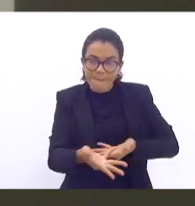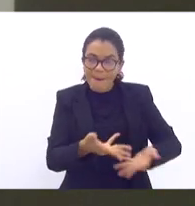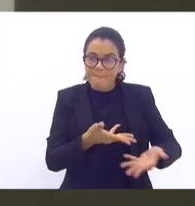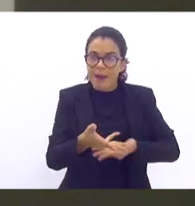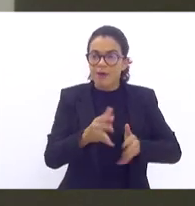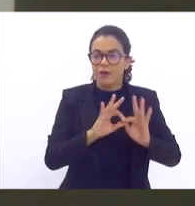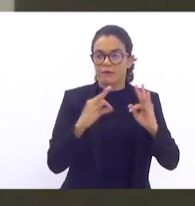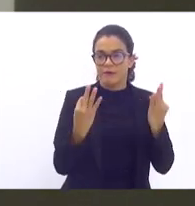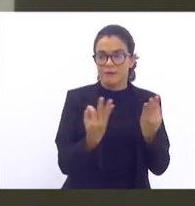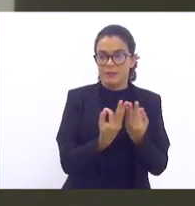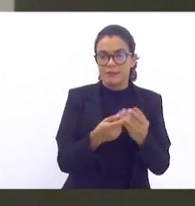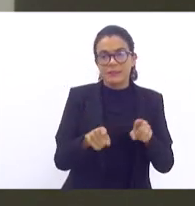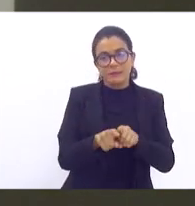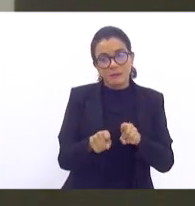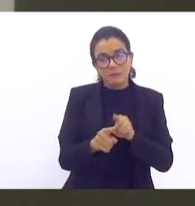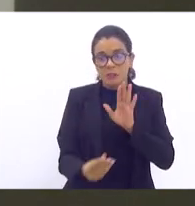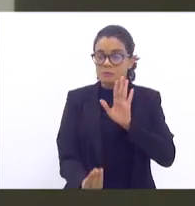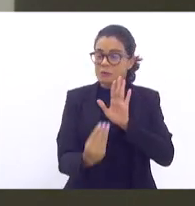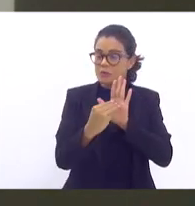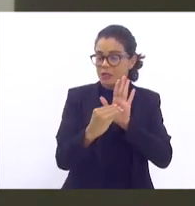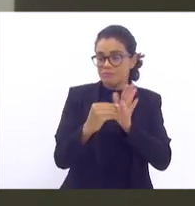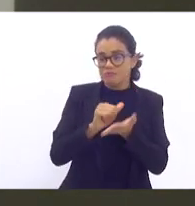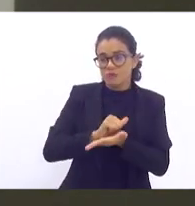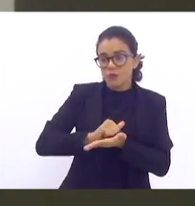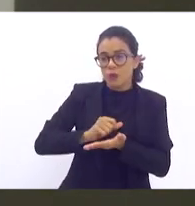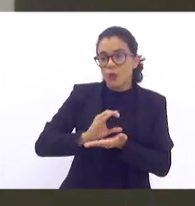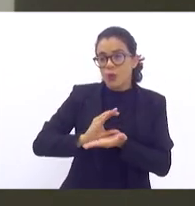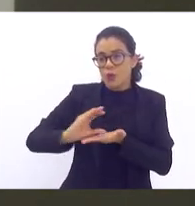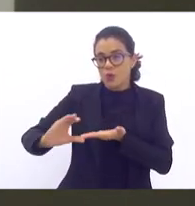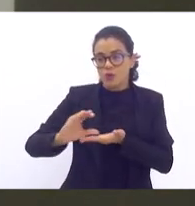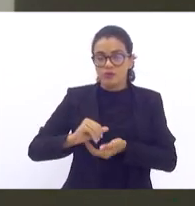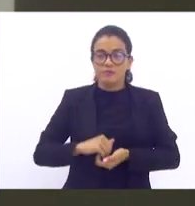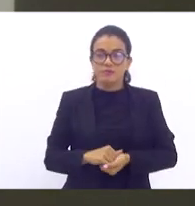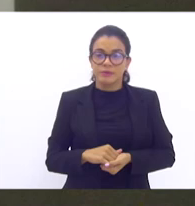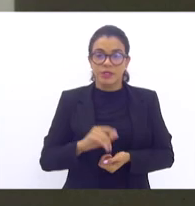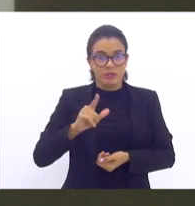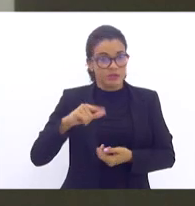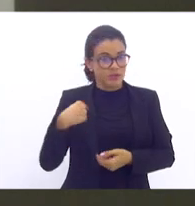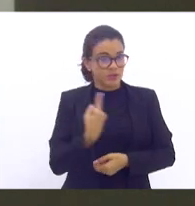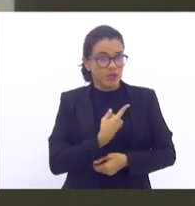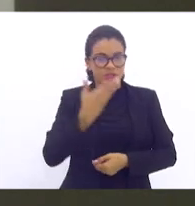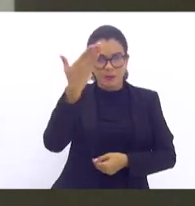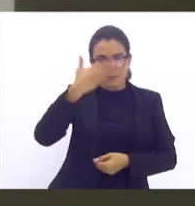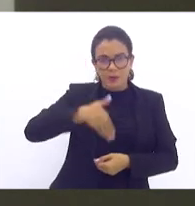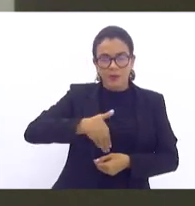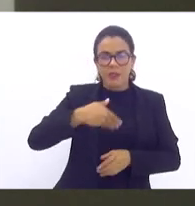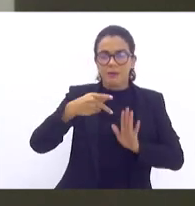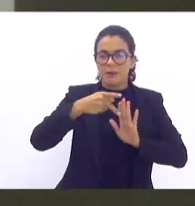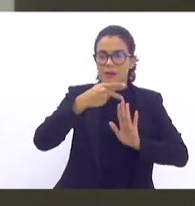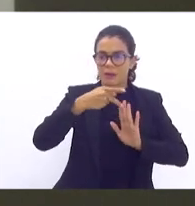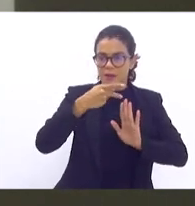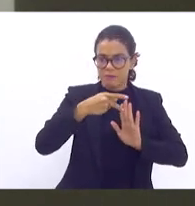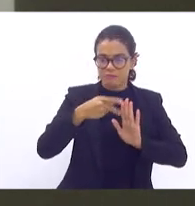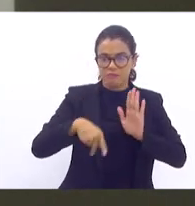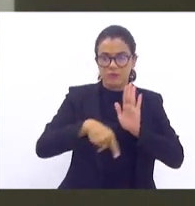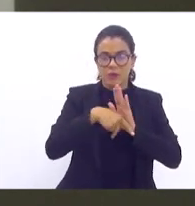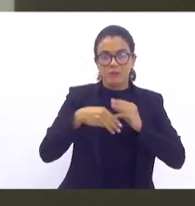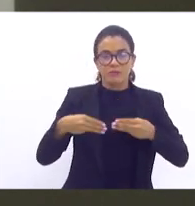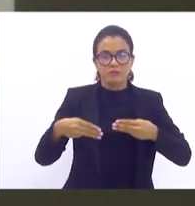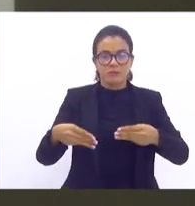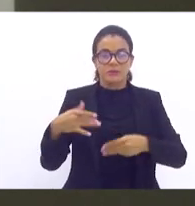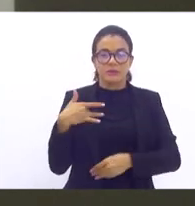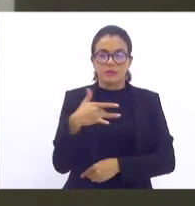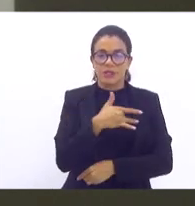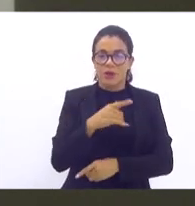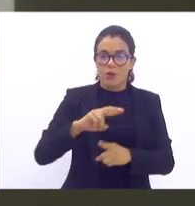como também você pode colocar alguns teus e o que que é mais importante nós já provamos a portaria do próprio Ministério da Saúde um aumento